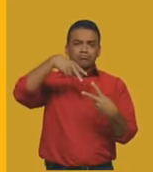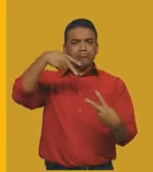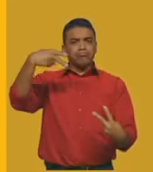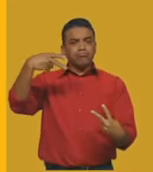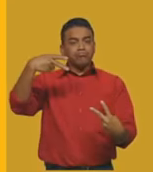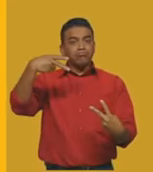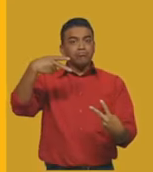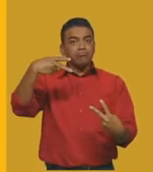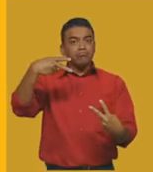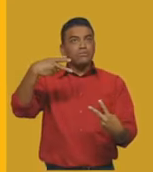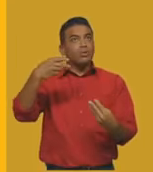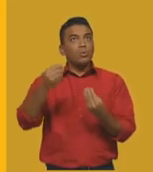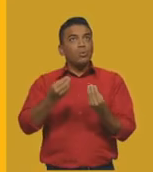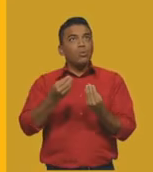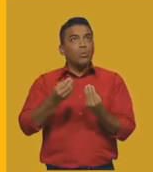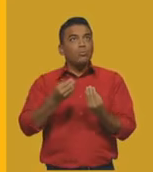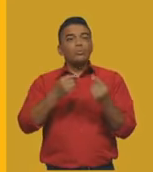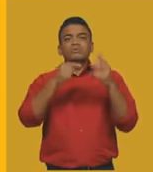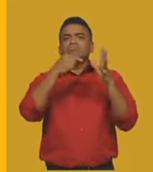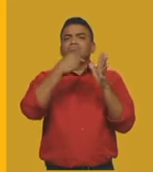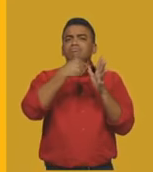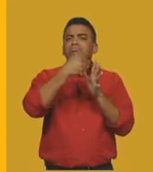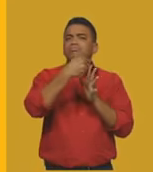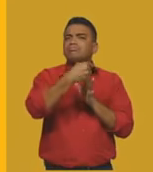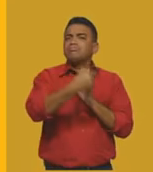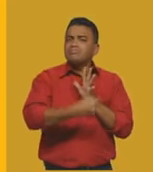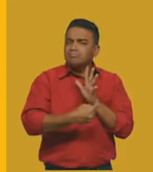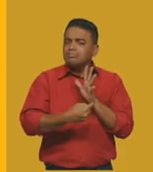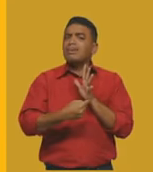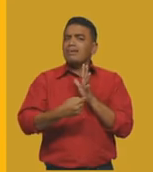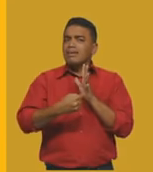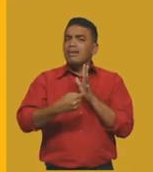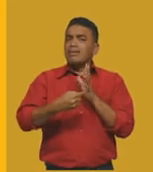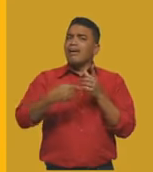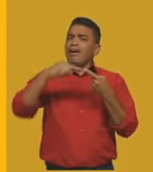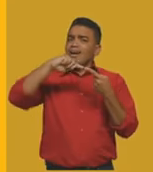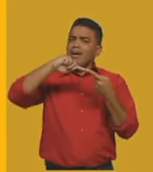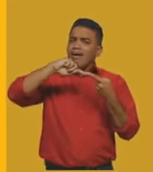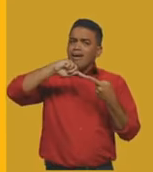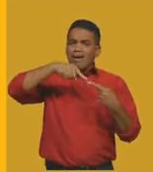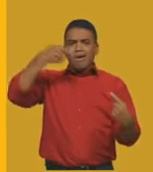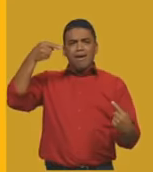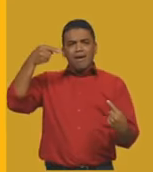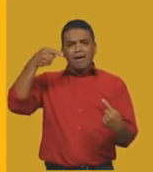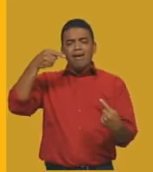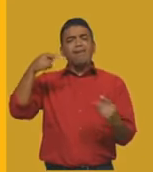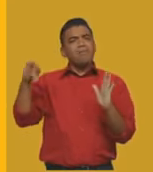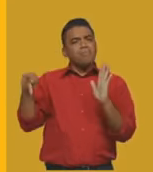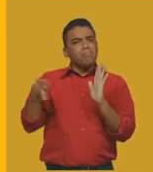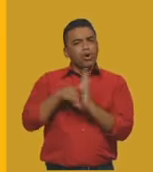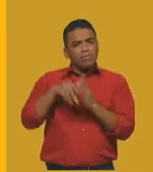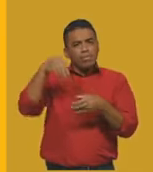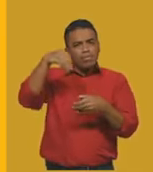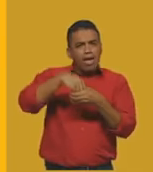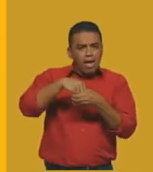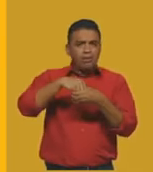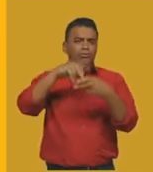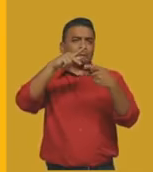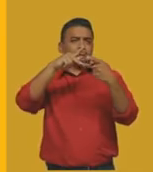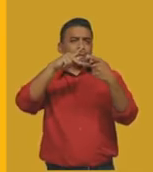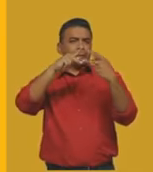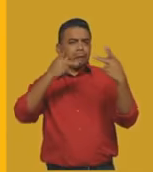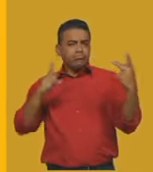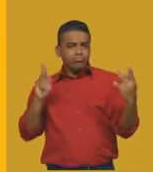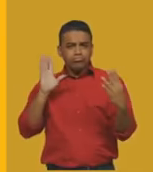de cada um dos principais tipos de RNA no processo da síntese proteica e utilizar